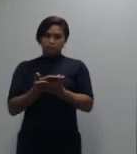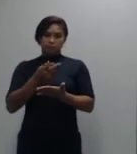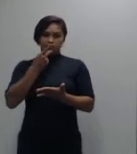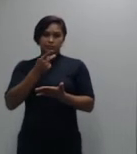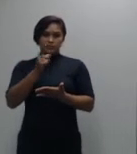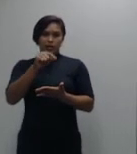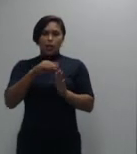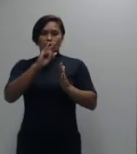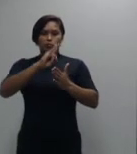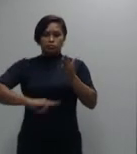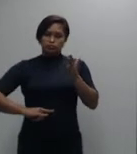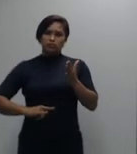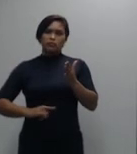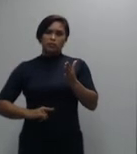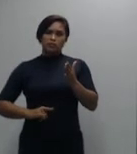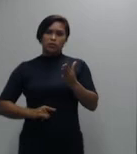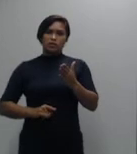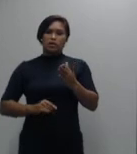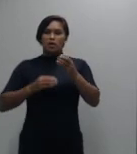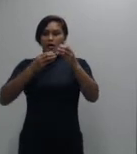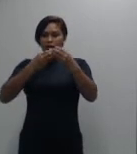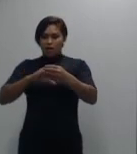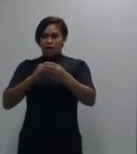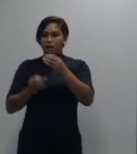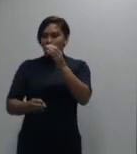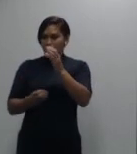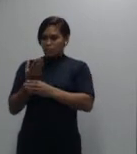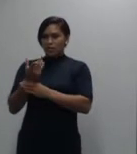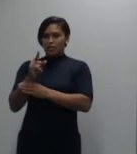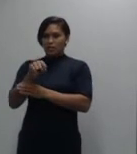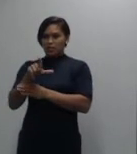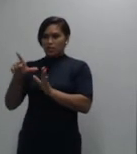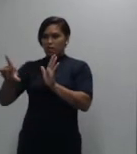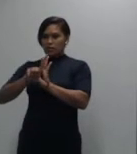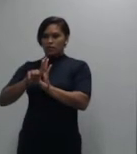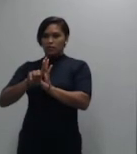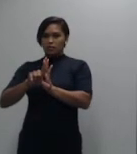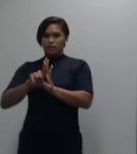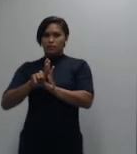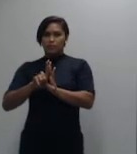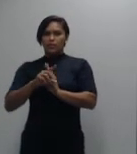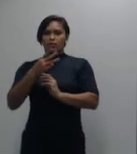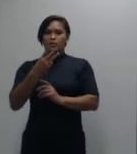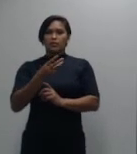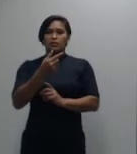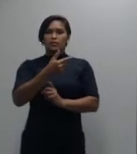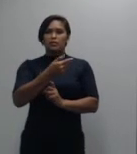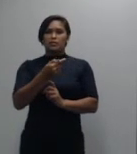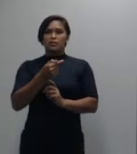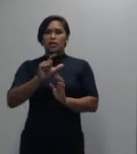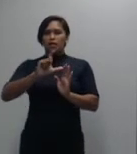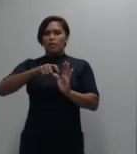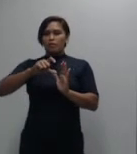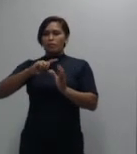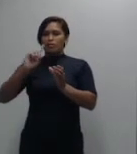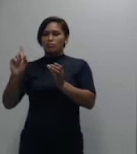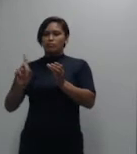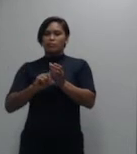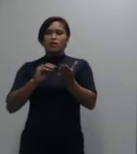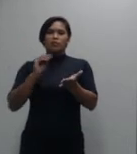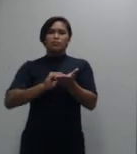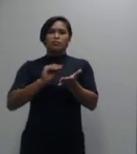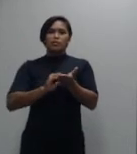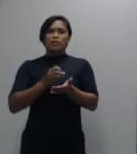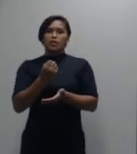o documento que das largas originárias criadas pela lei 37 vagas estavam em aberto esse